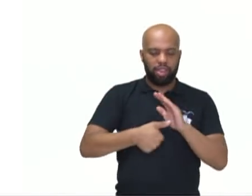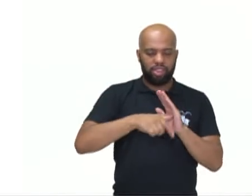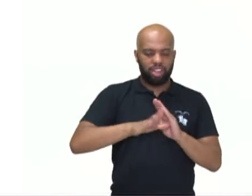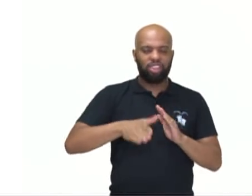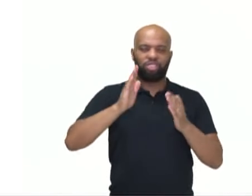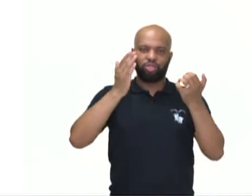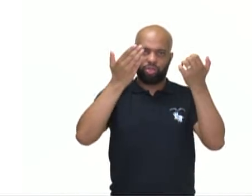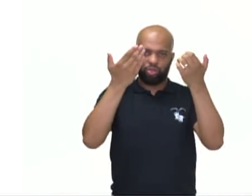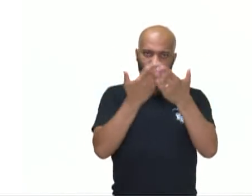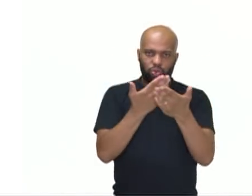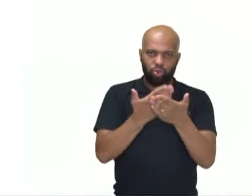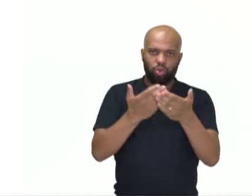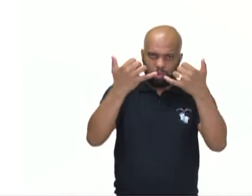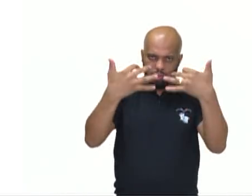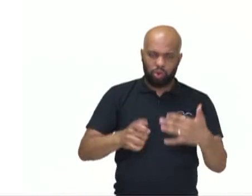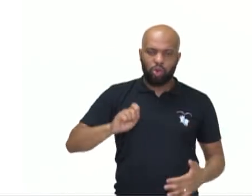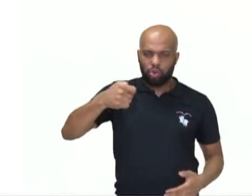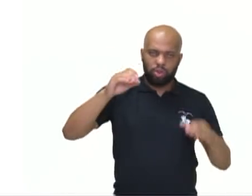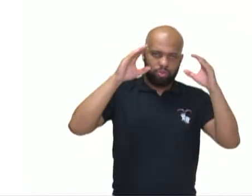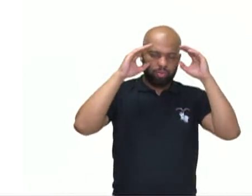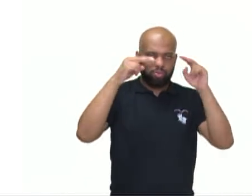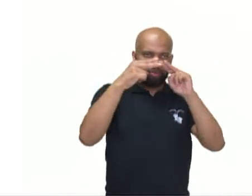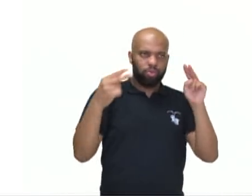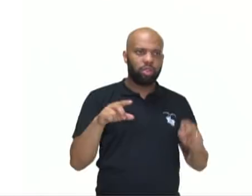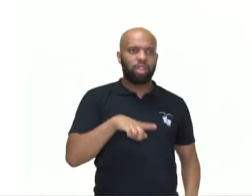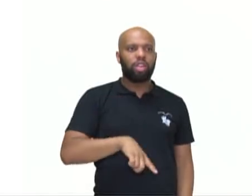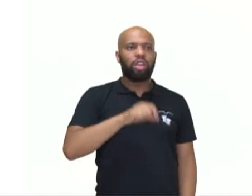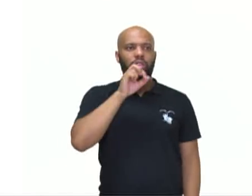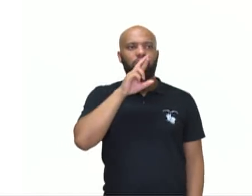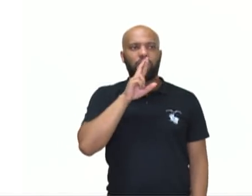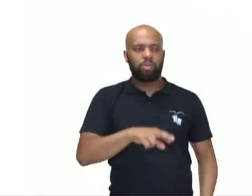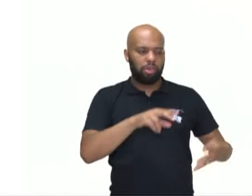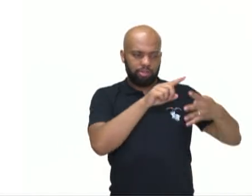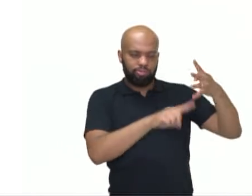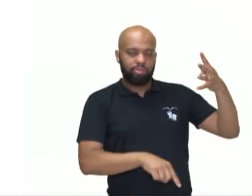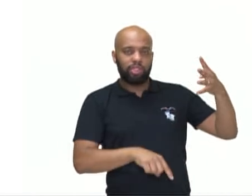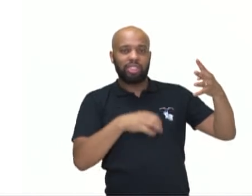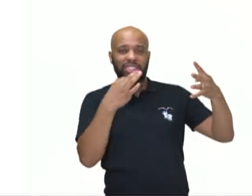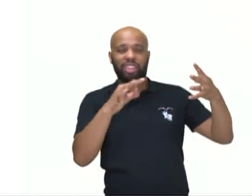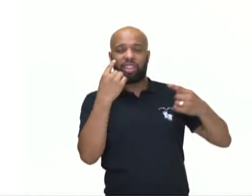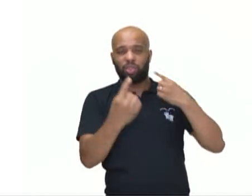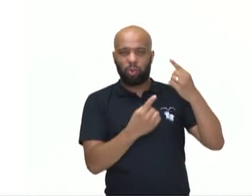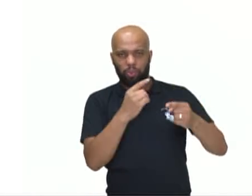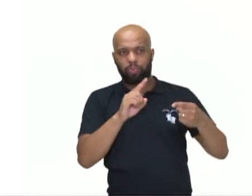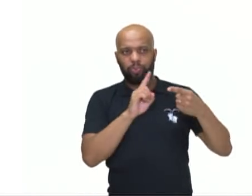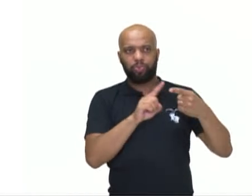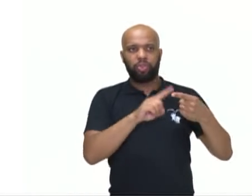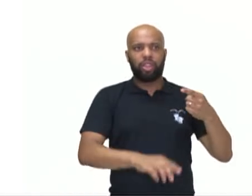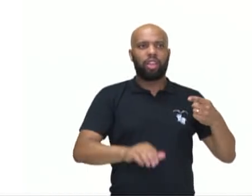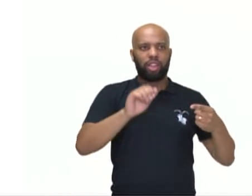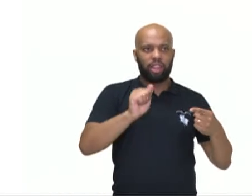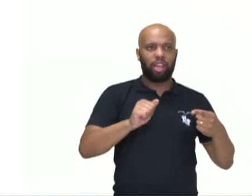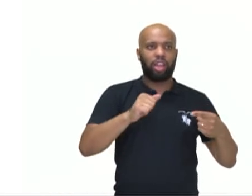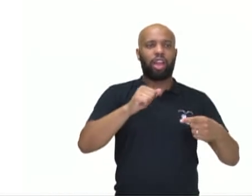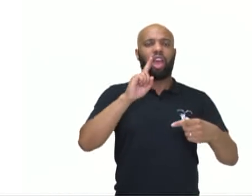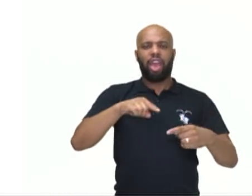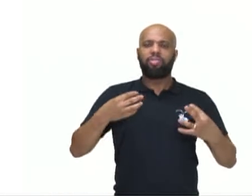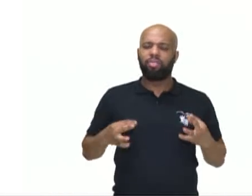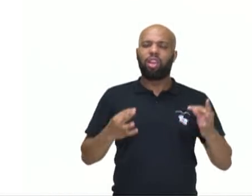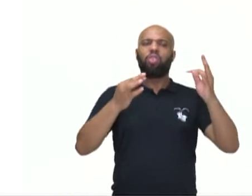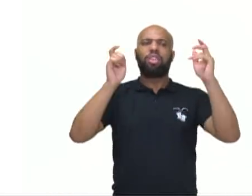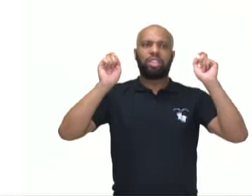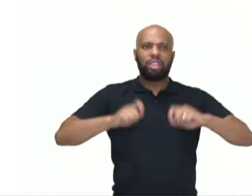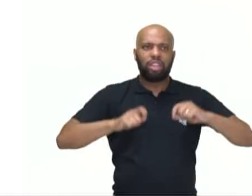já estudamos sobre a realidade virtual, assinale a alternativa correta. A. É uma tecnologia